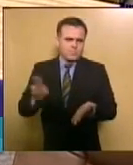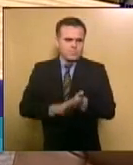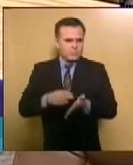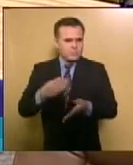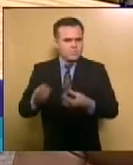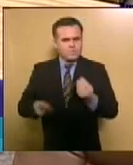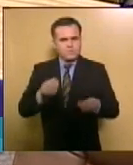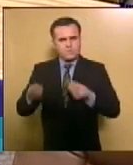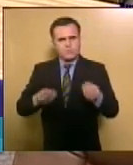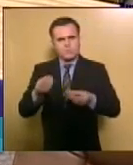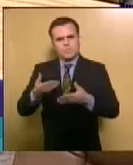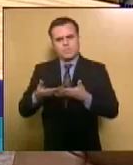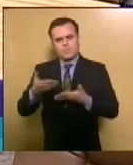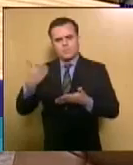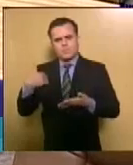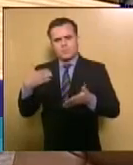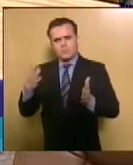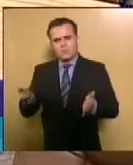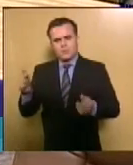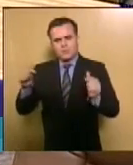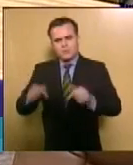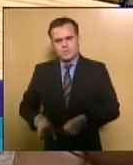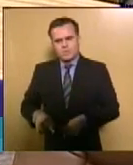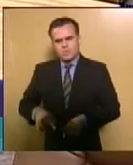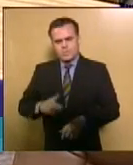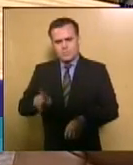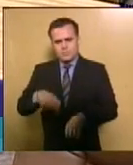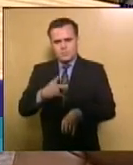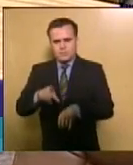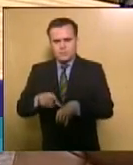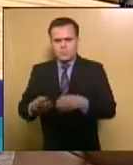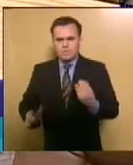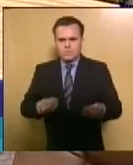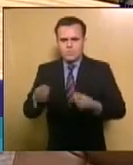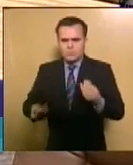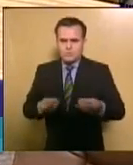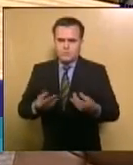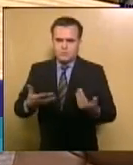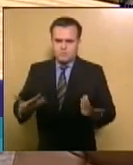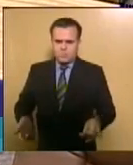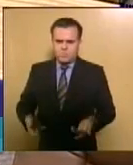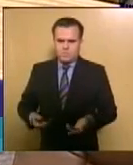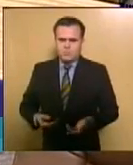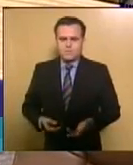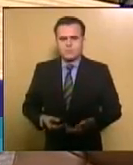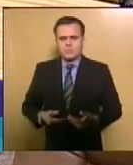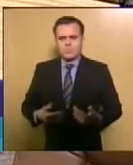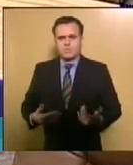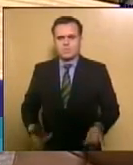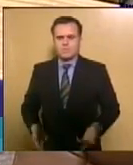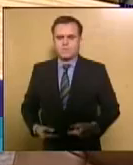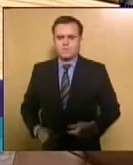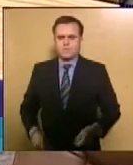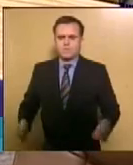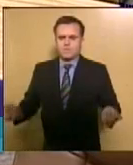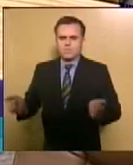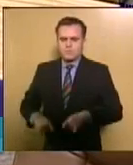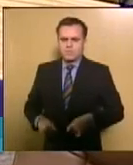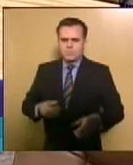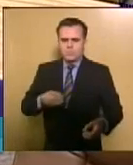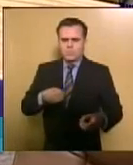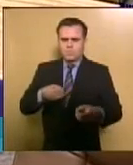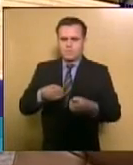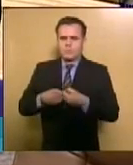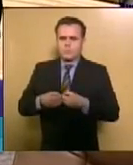lido algum tempo atrás O Brasil er um país que mais mata polí que o policial mais mata e que o policial mais morre né um tá perto aí nesse